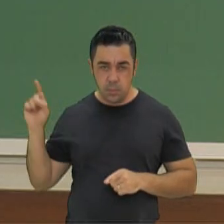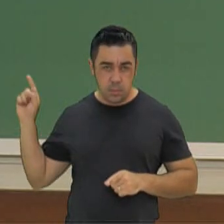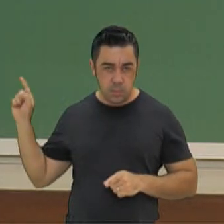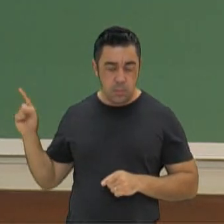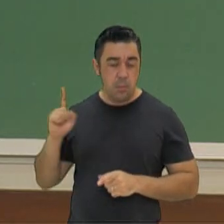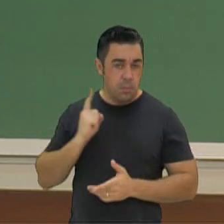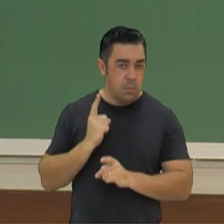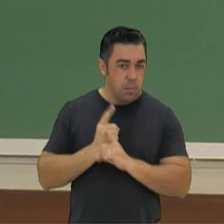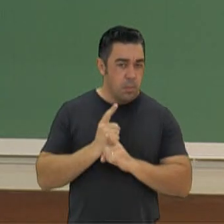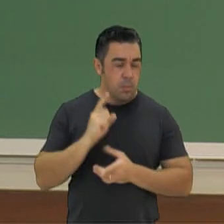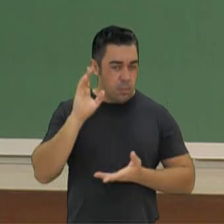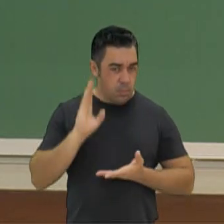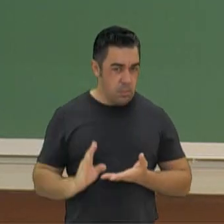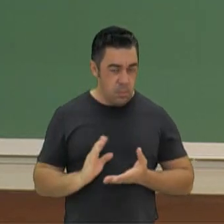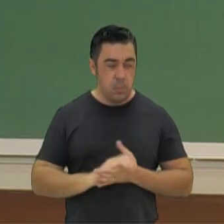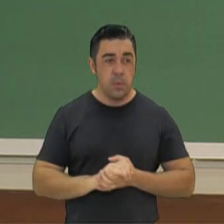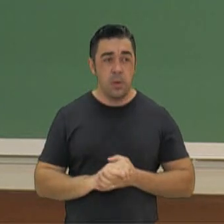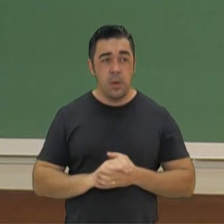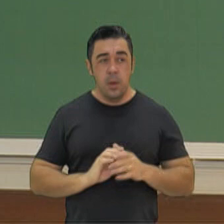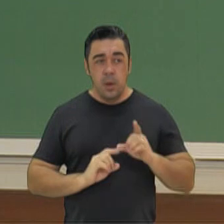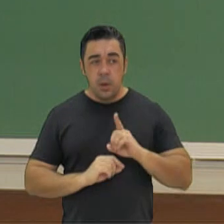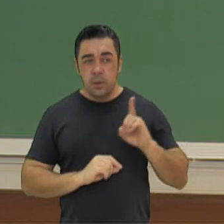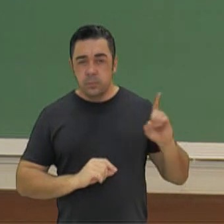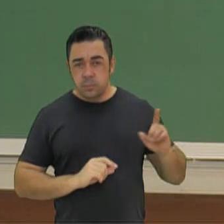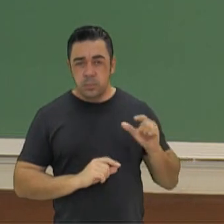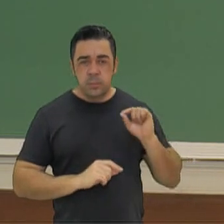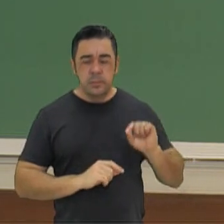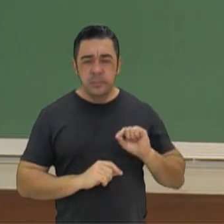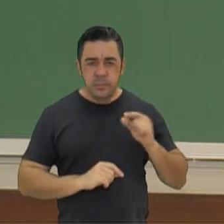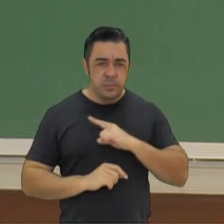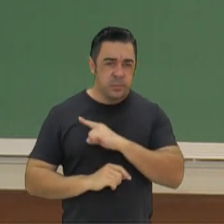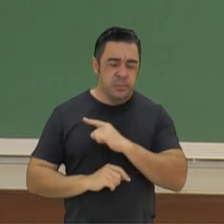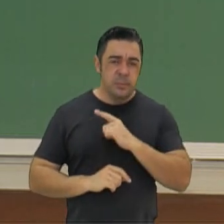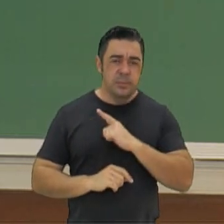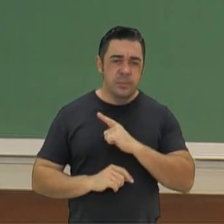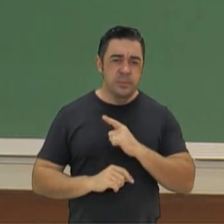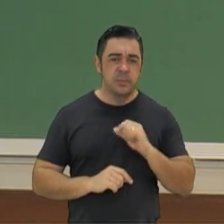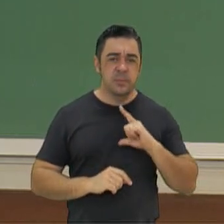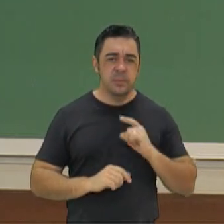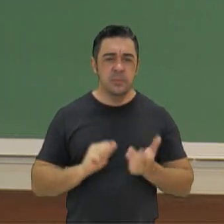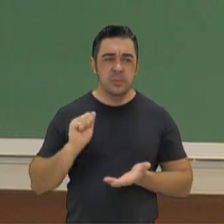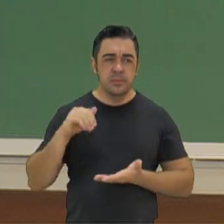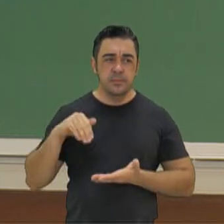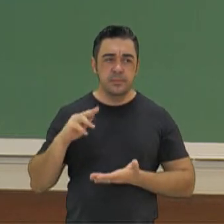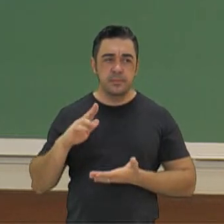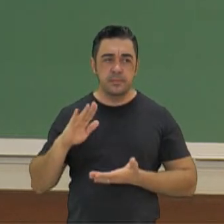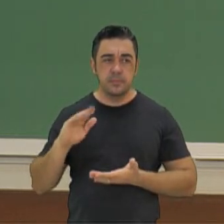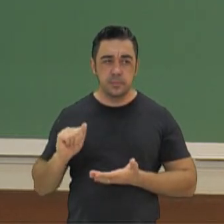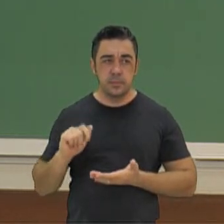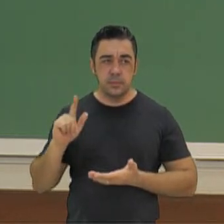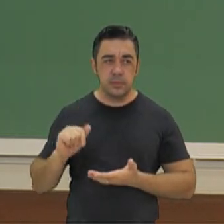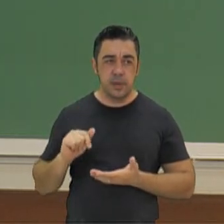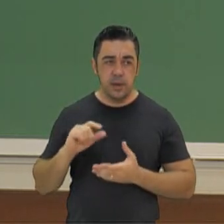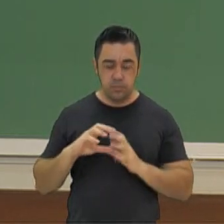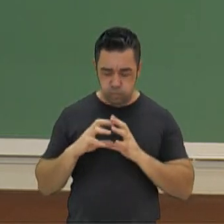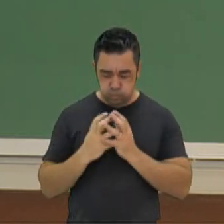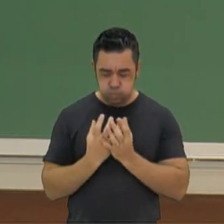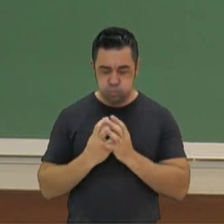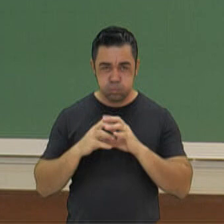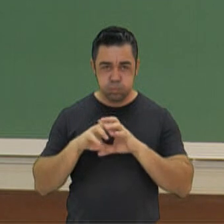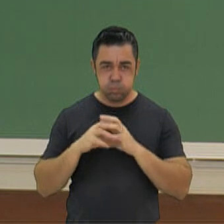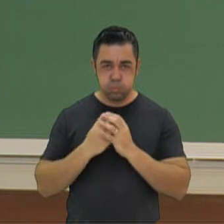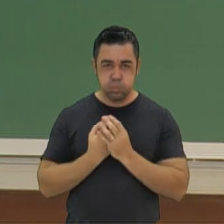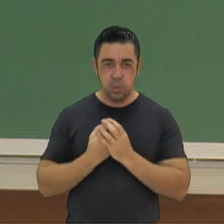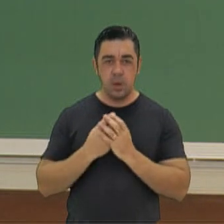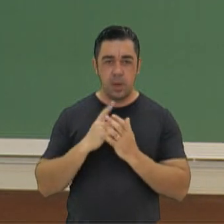encontrado no Brasil. Tá? E aqui do lado direito nós temos um fóssil em âmbar, que é uma resina presente em plantas